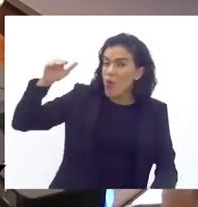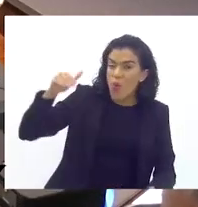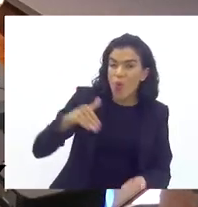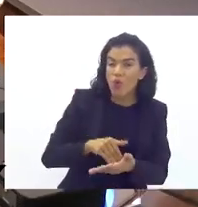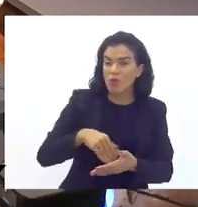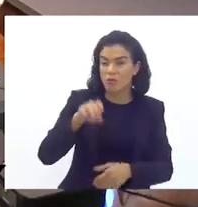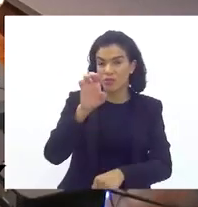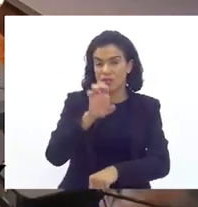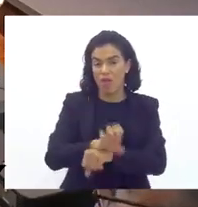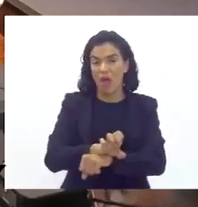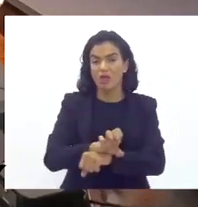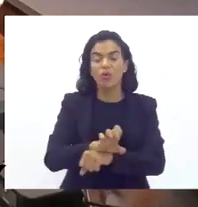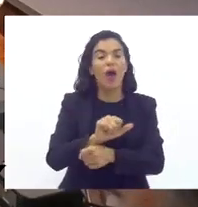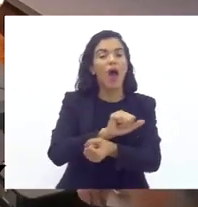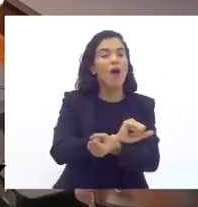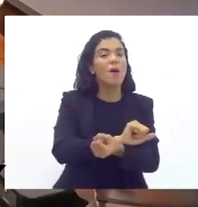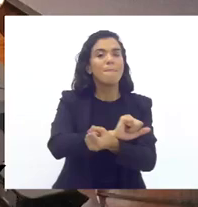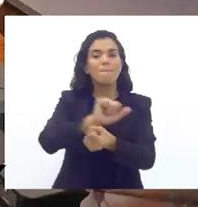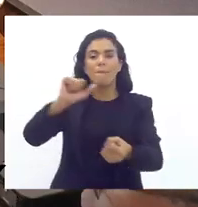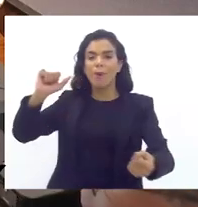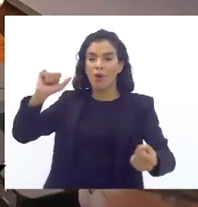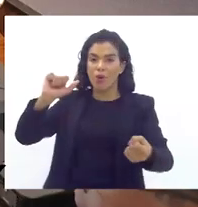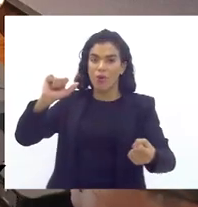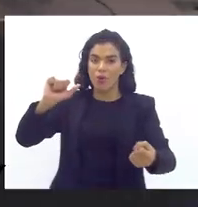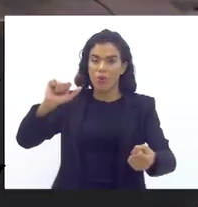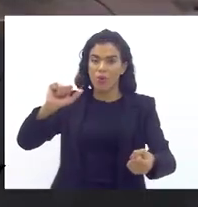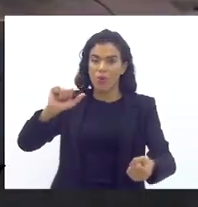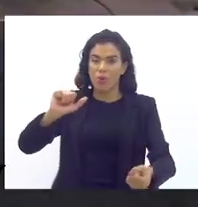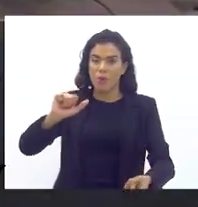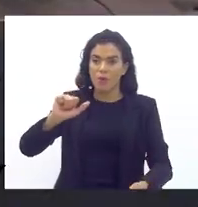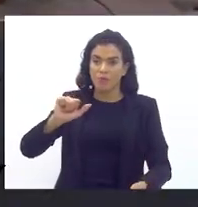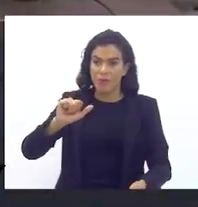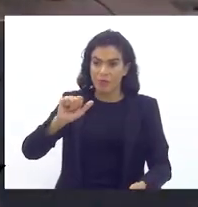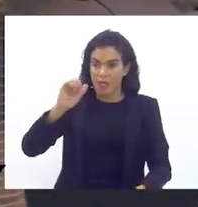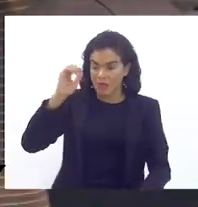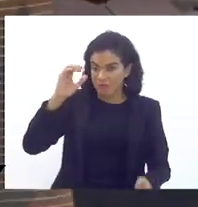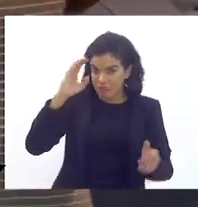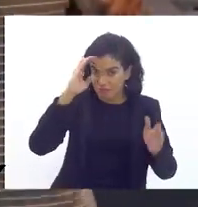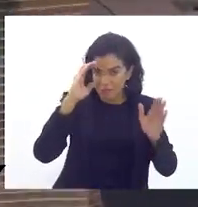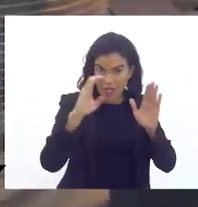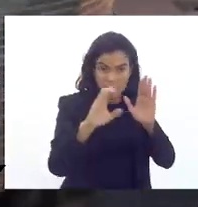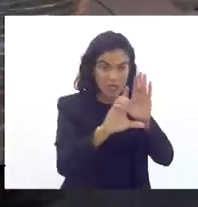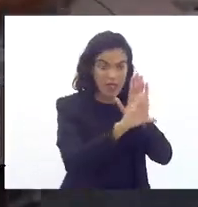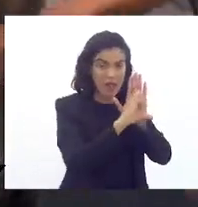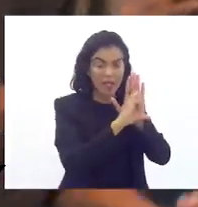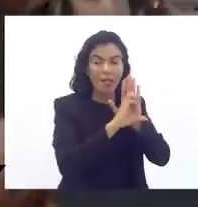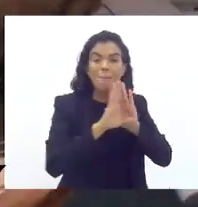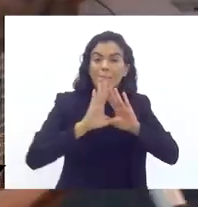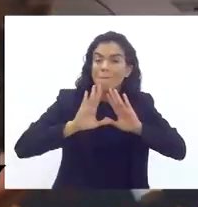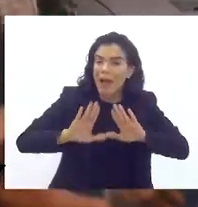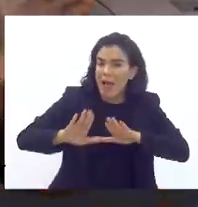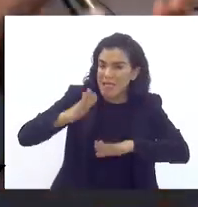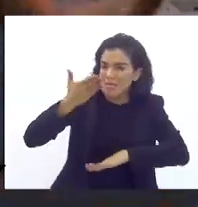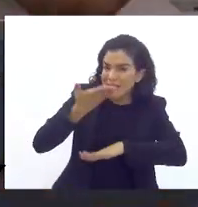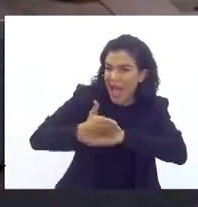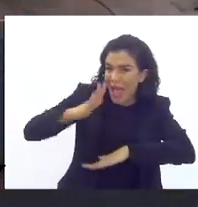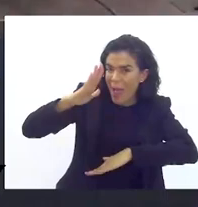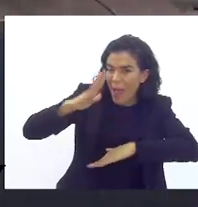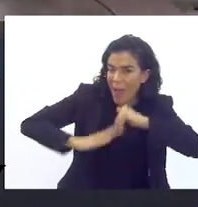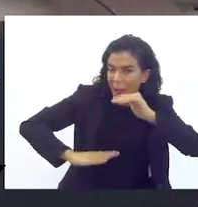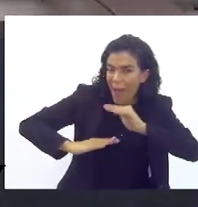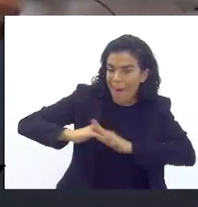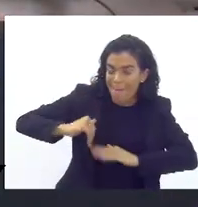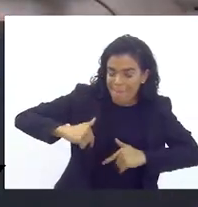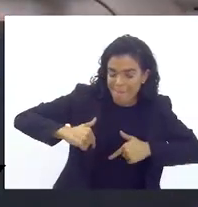estado abolir a escravidão legalmente ele aboliu mas na prática ele